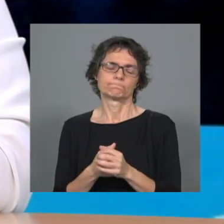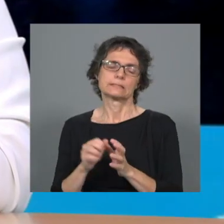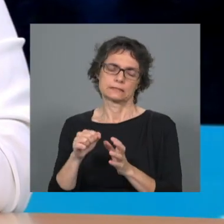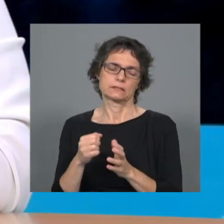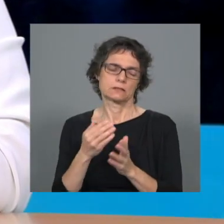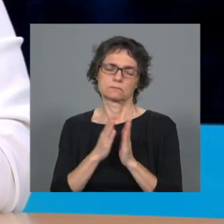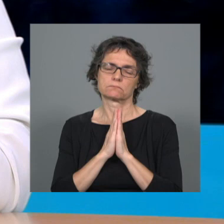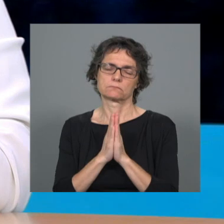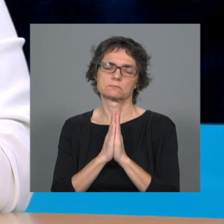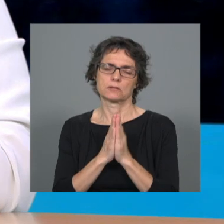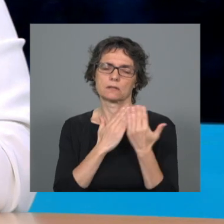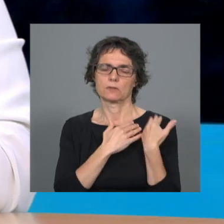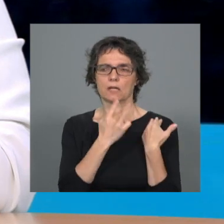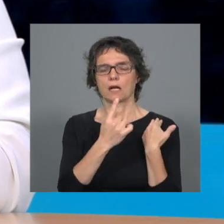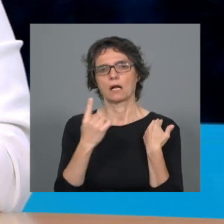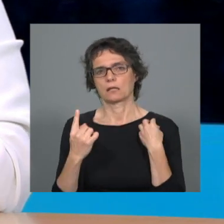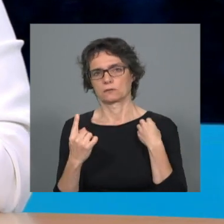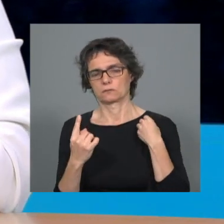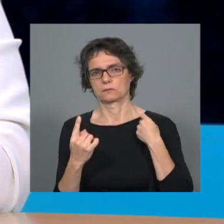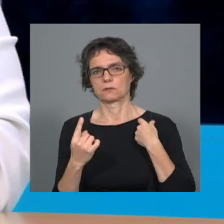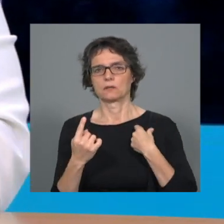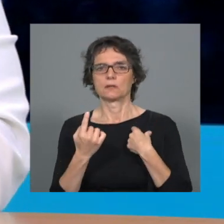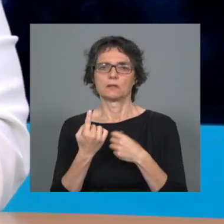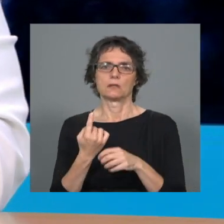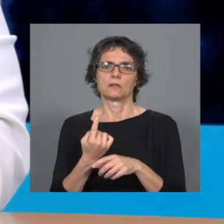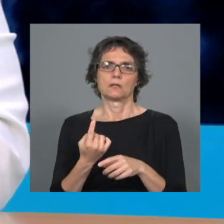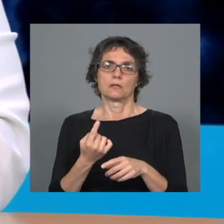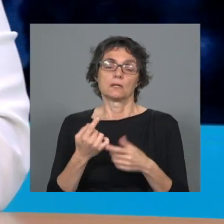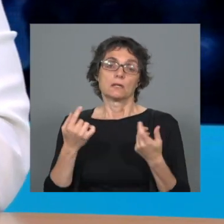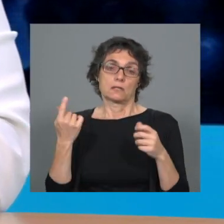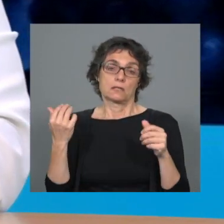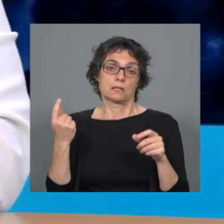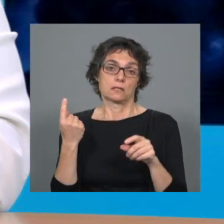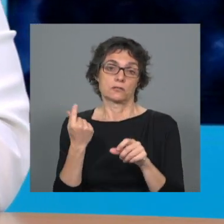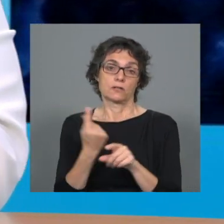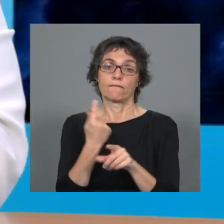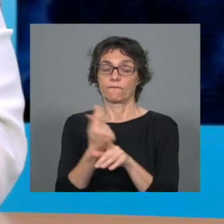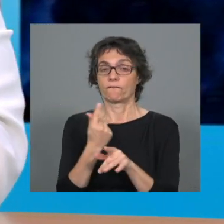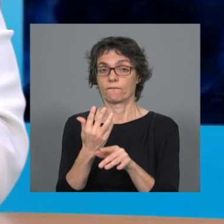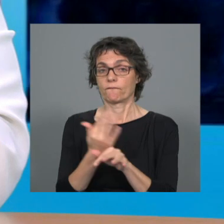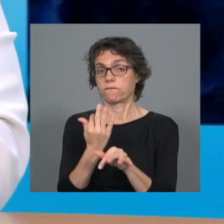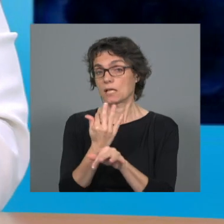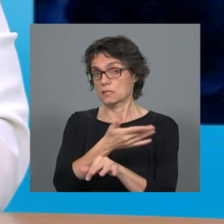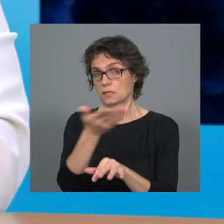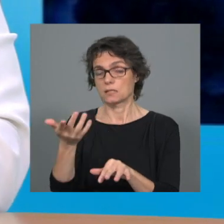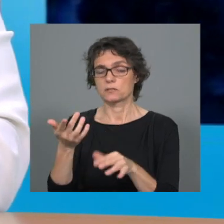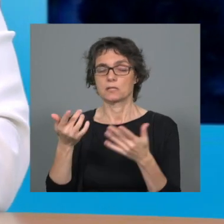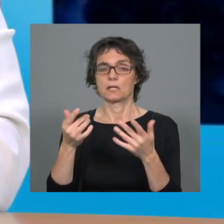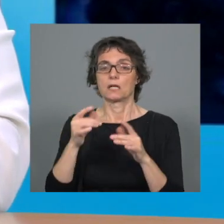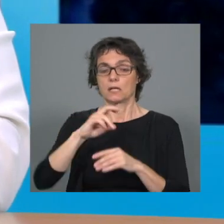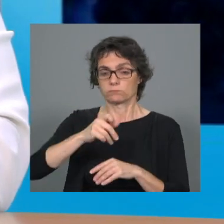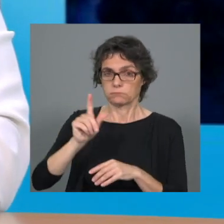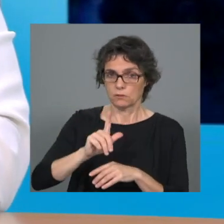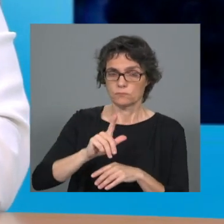grande responsabilidade para a questão dos santos populares, como estavas a dizer, e em Lisboa